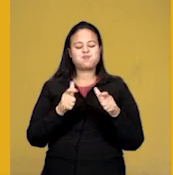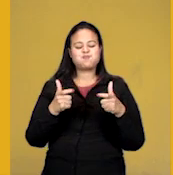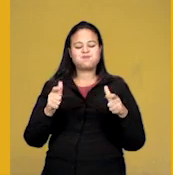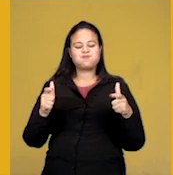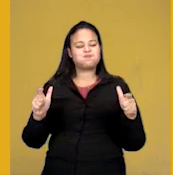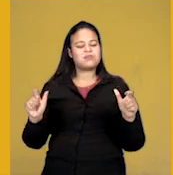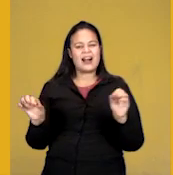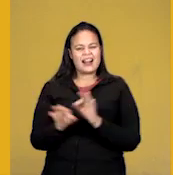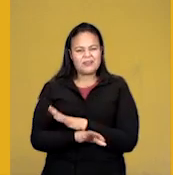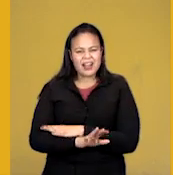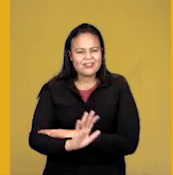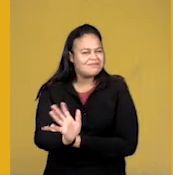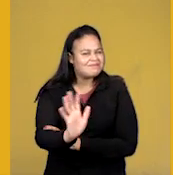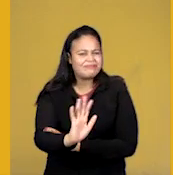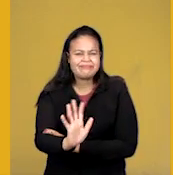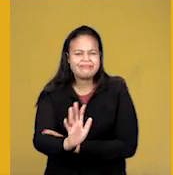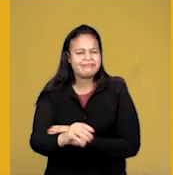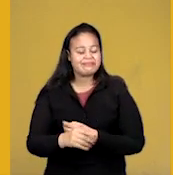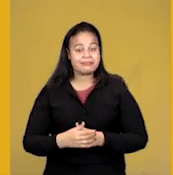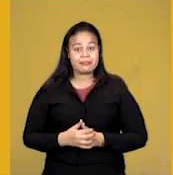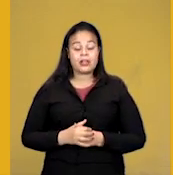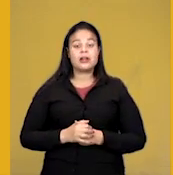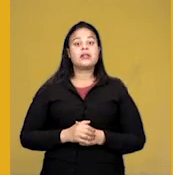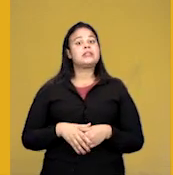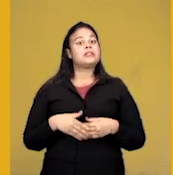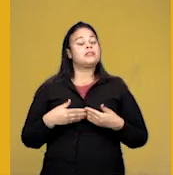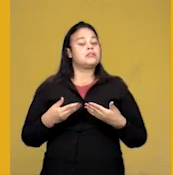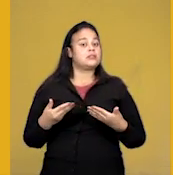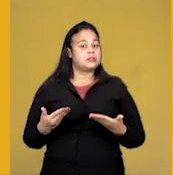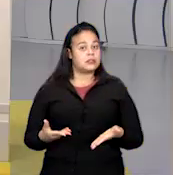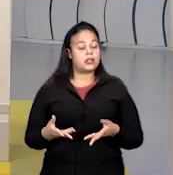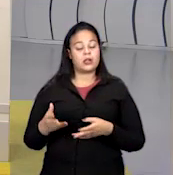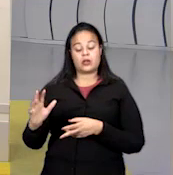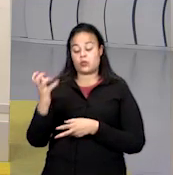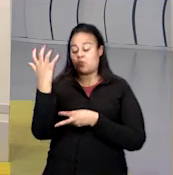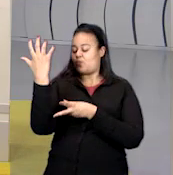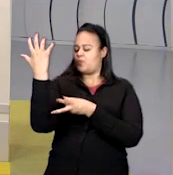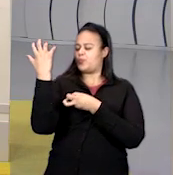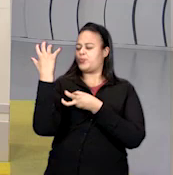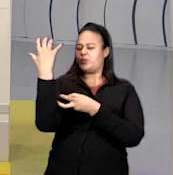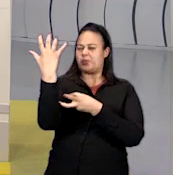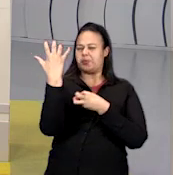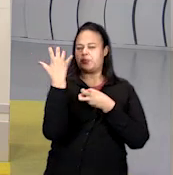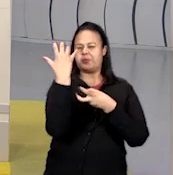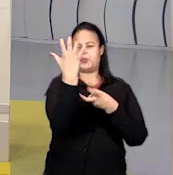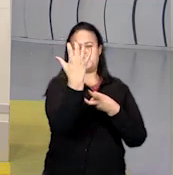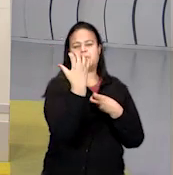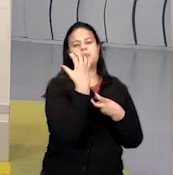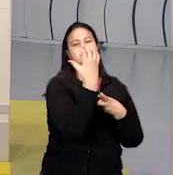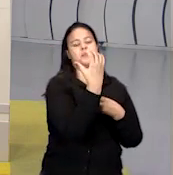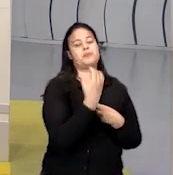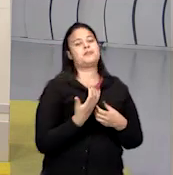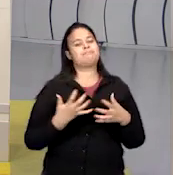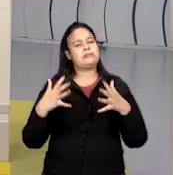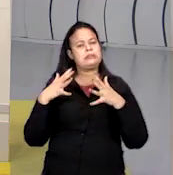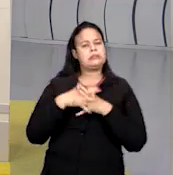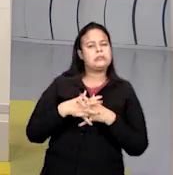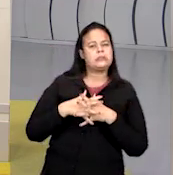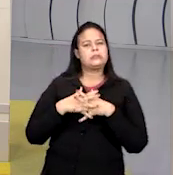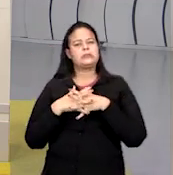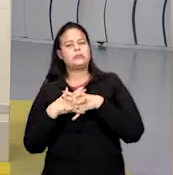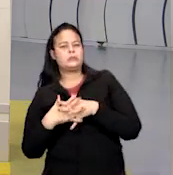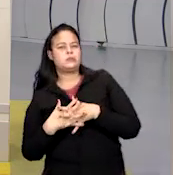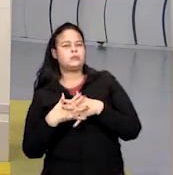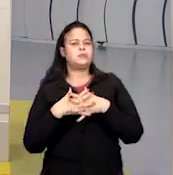totalmente inesgotáveis. E com isso, a exploração causou e causa, né,